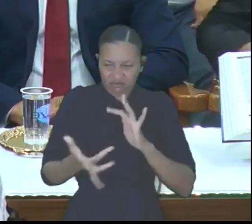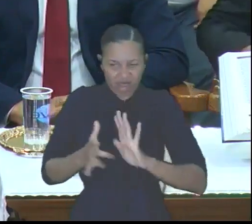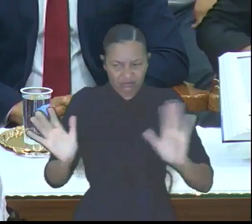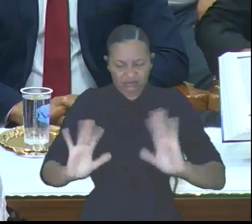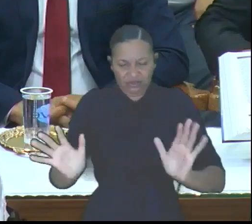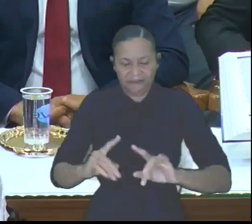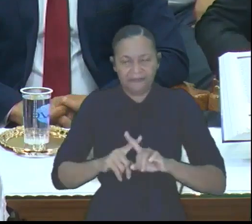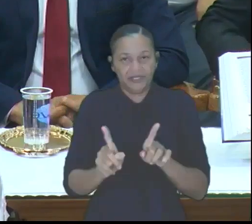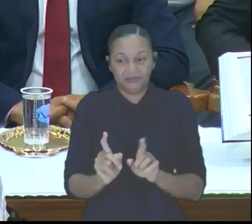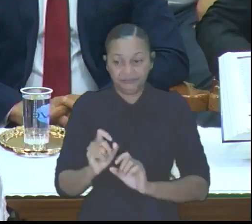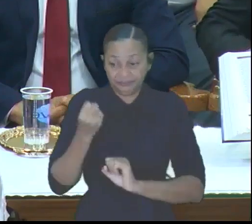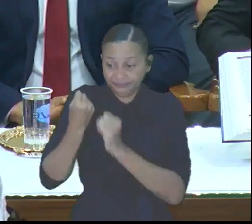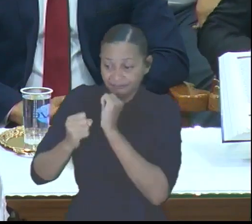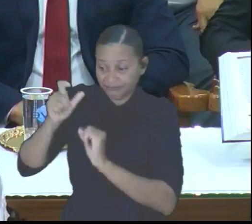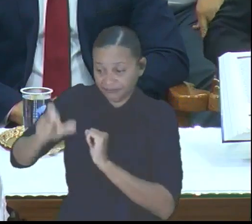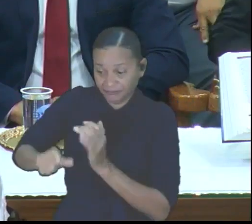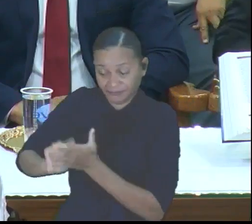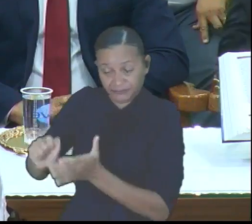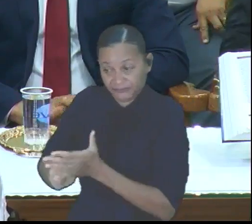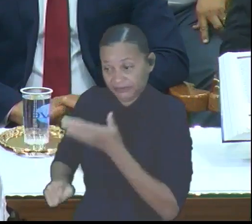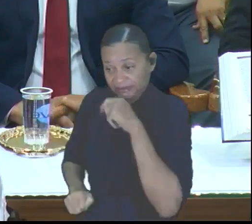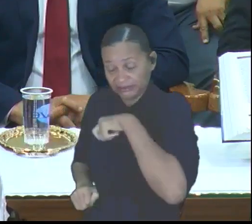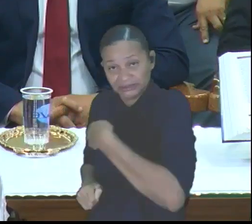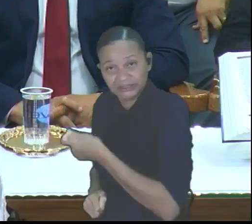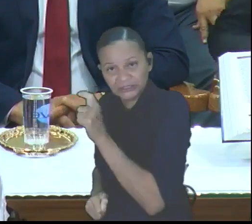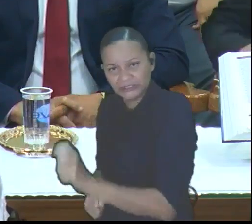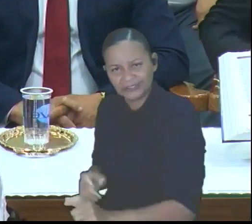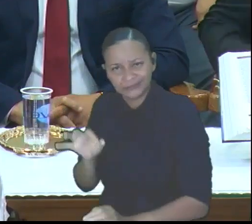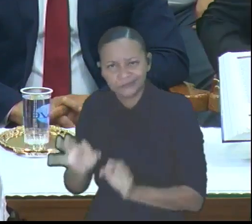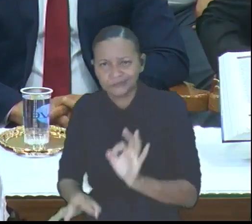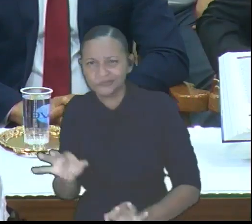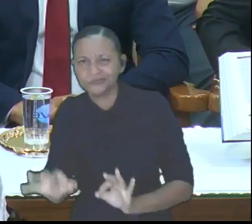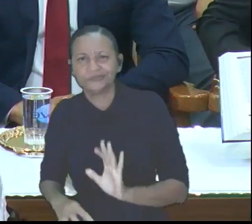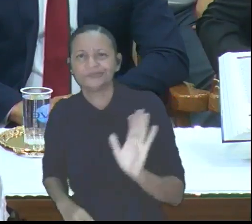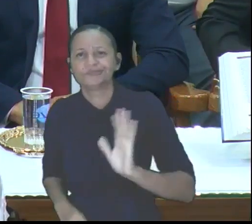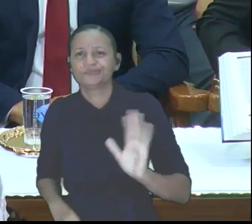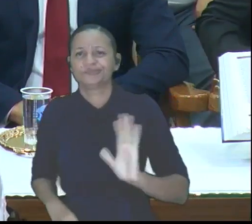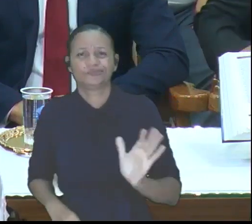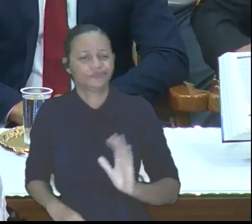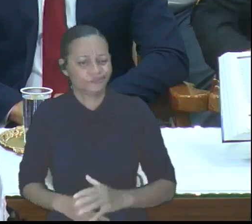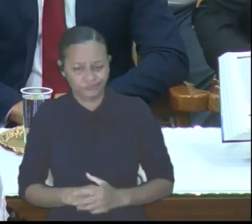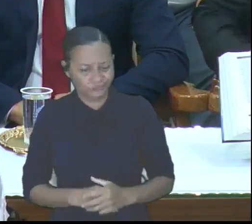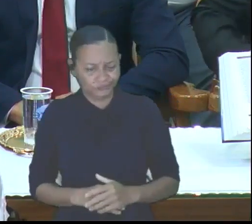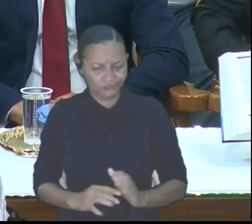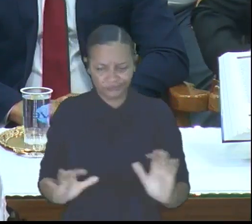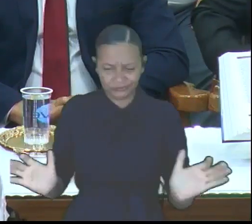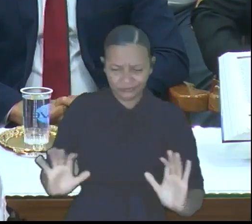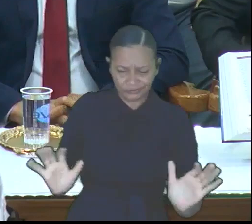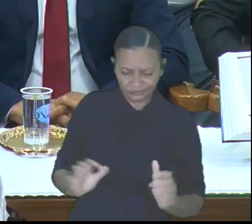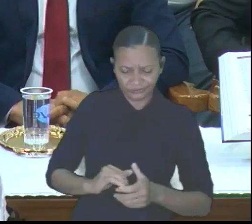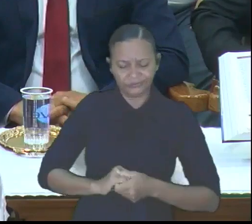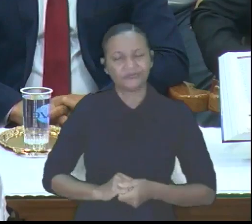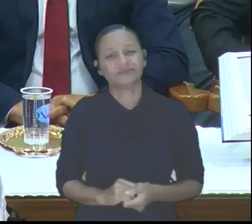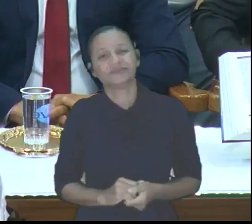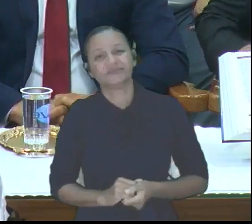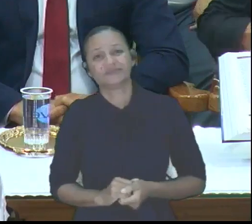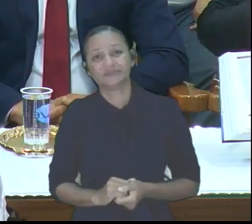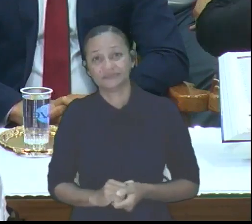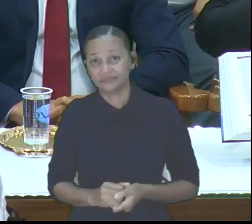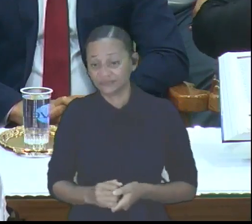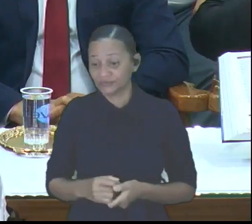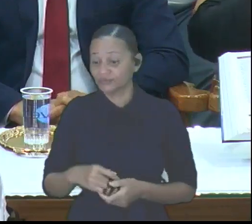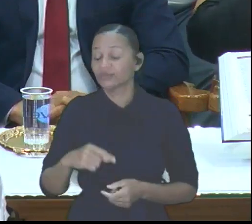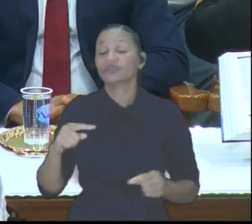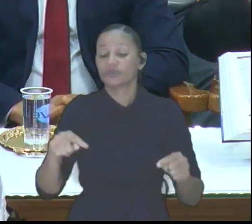Mas o salmista diz que Jesus não julga, né? Não nos trata segundo